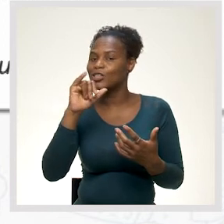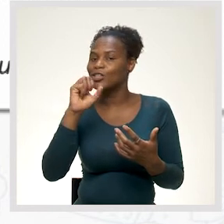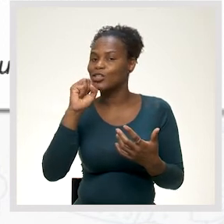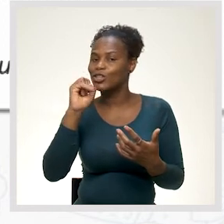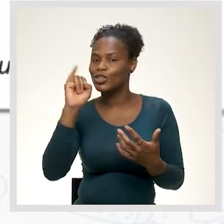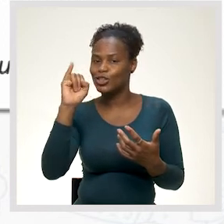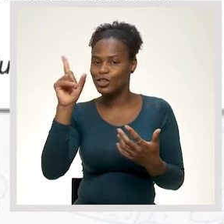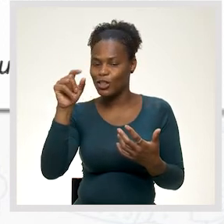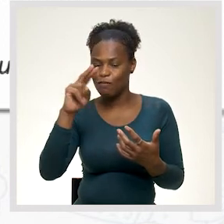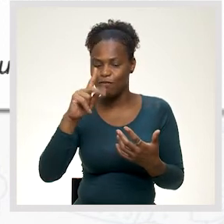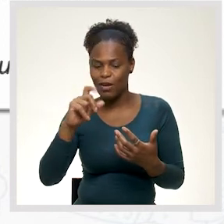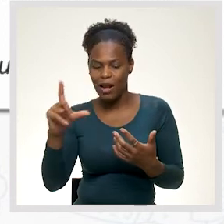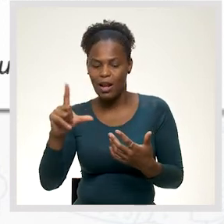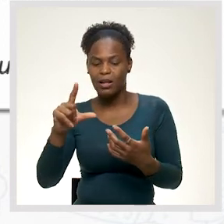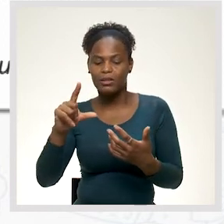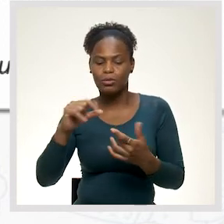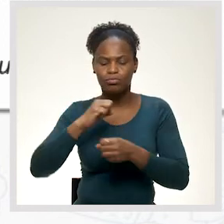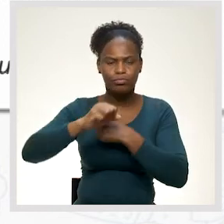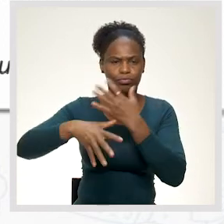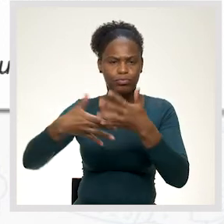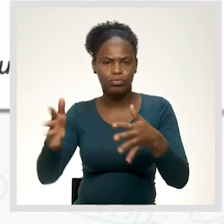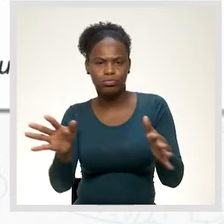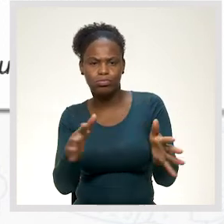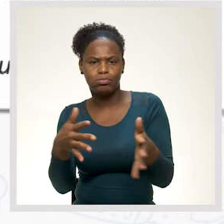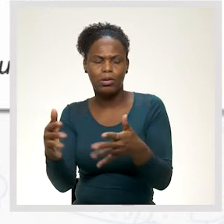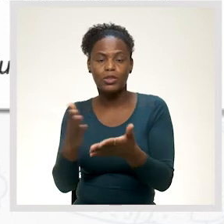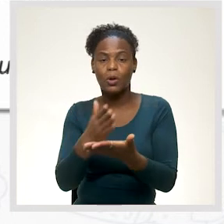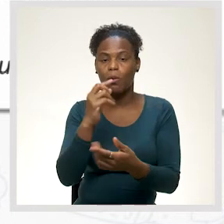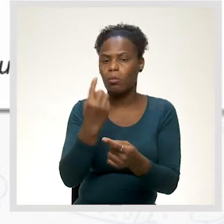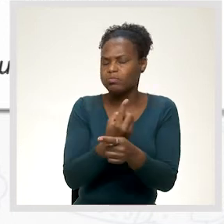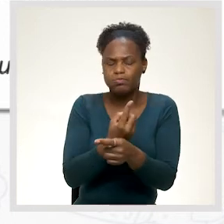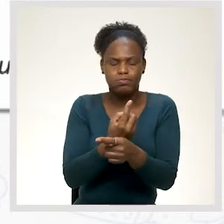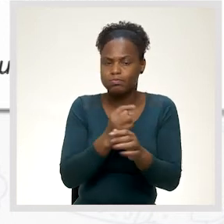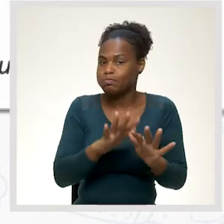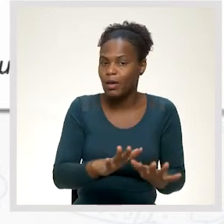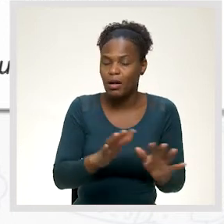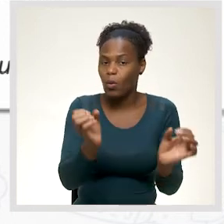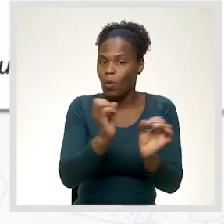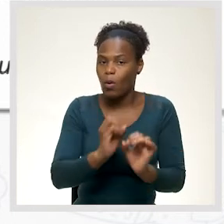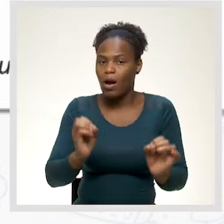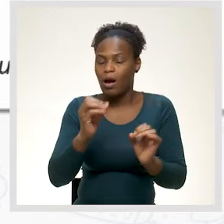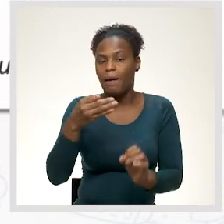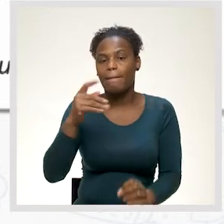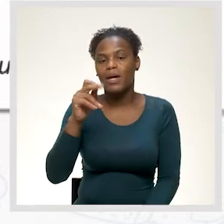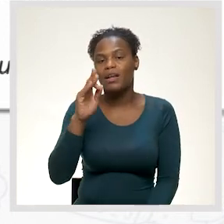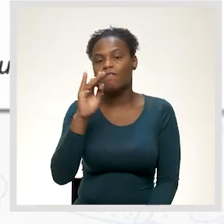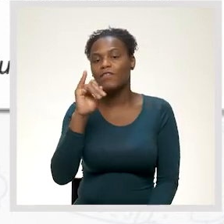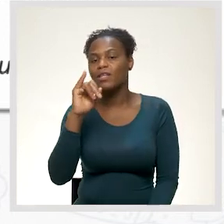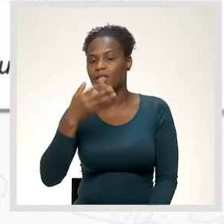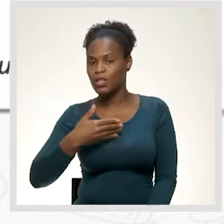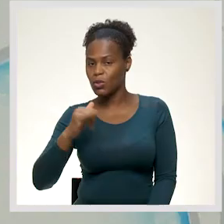rugido dos ventos, unicamente uma conveniência não travada de perfídio a da